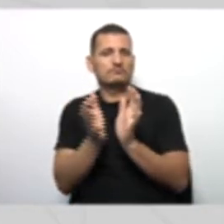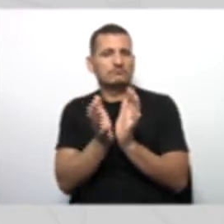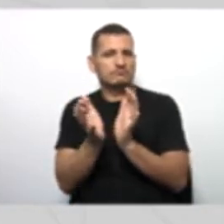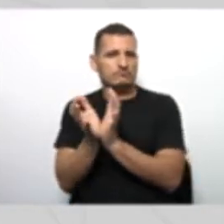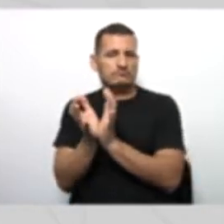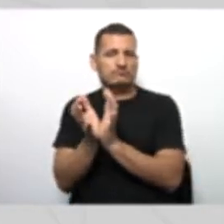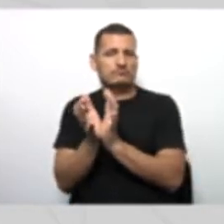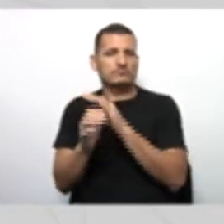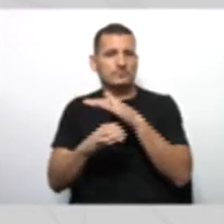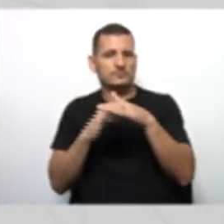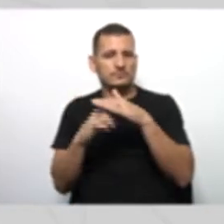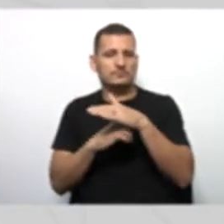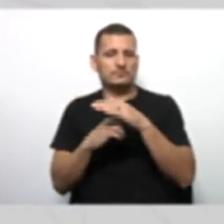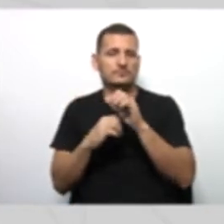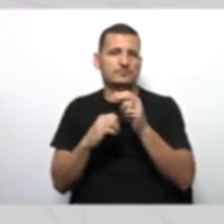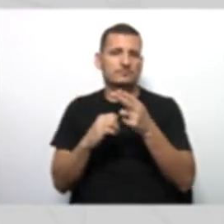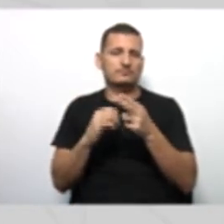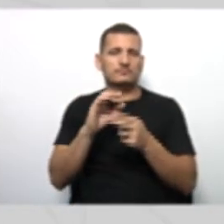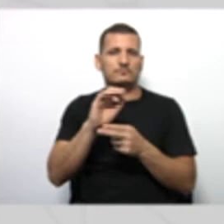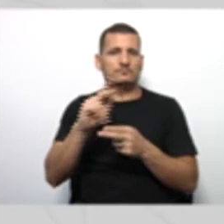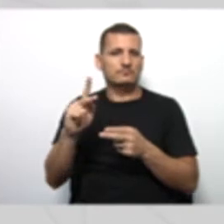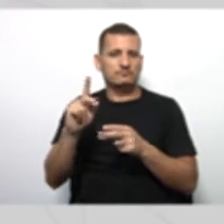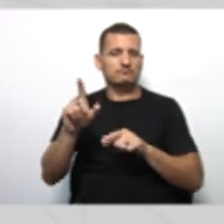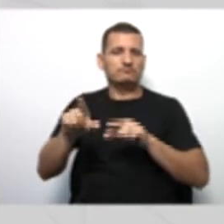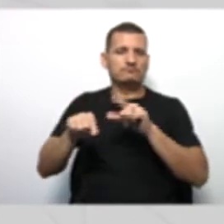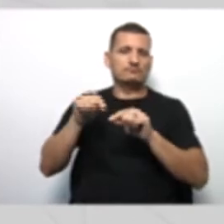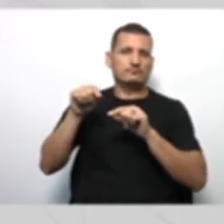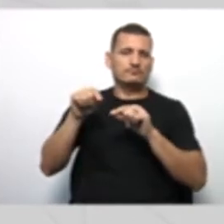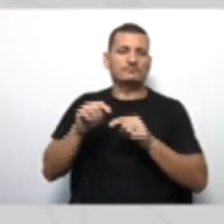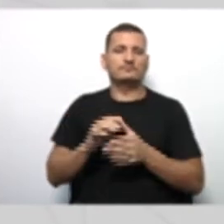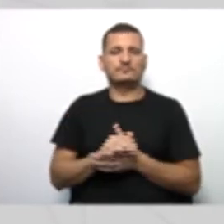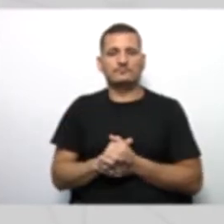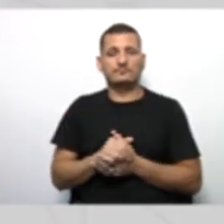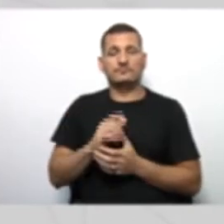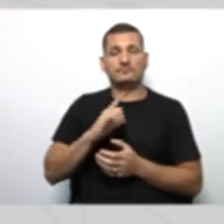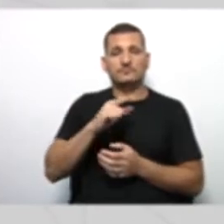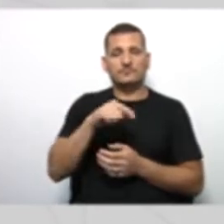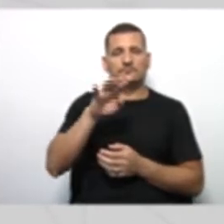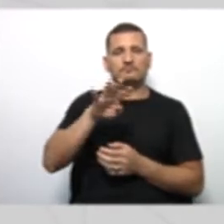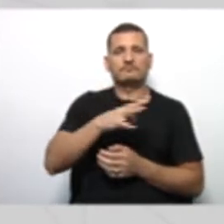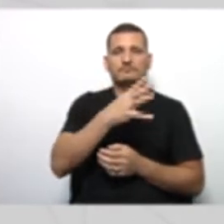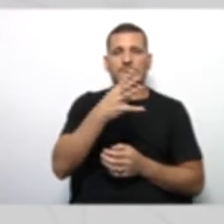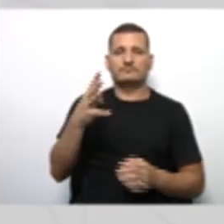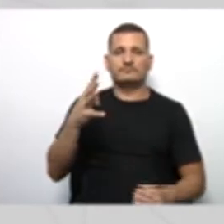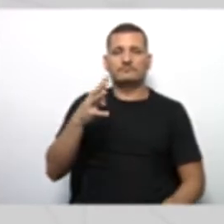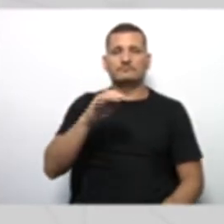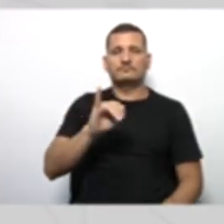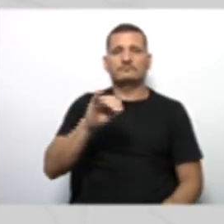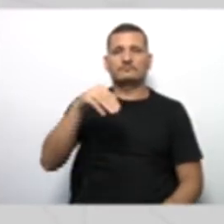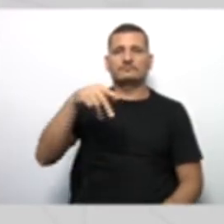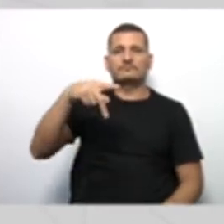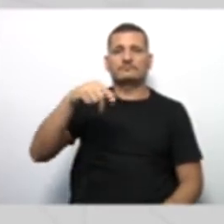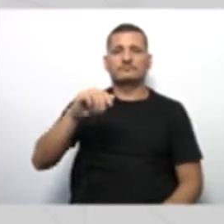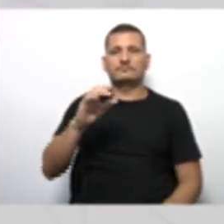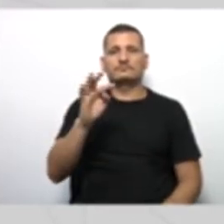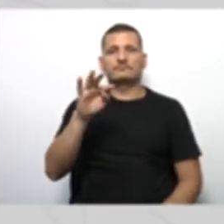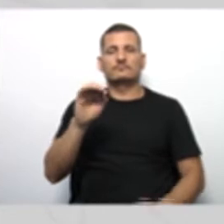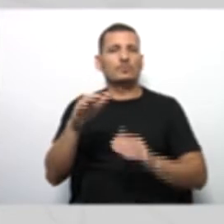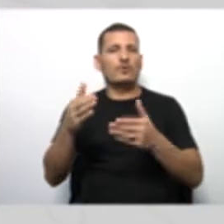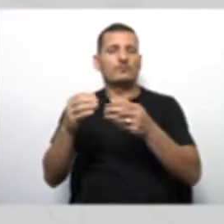possíveis implicações para o atendimento dos objetivos do projeto. Tá? As